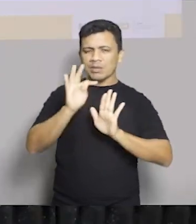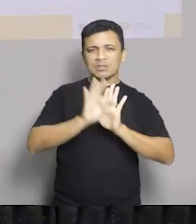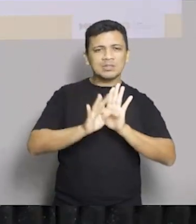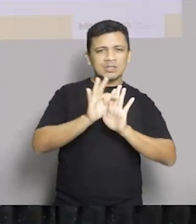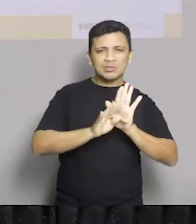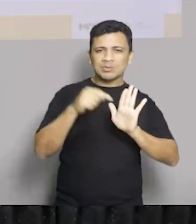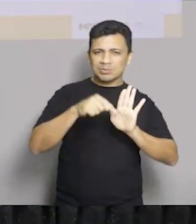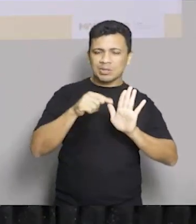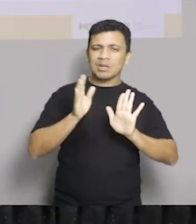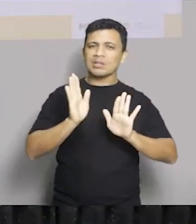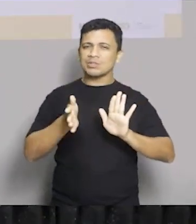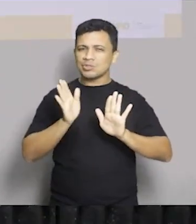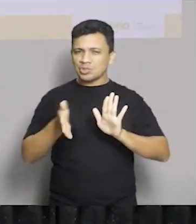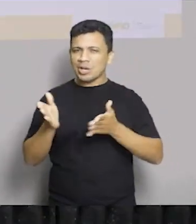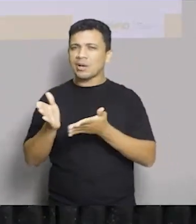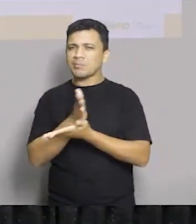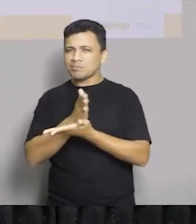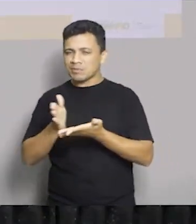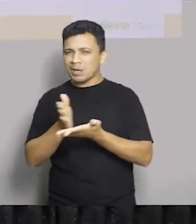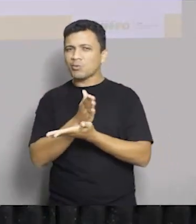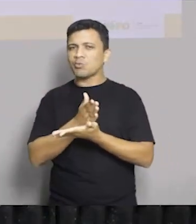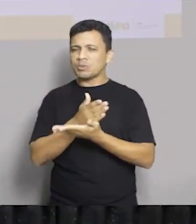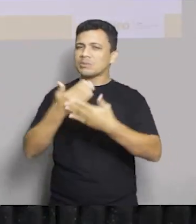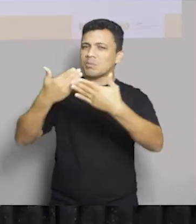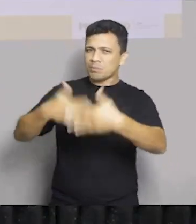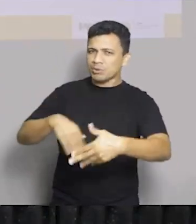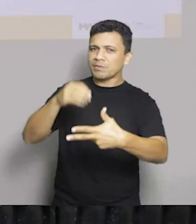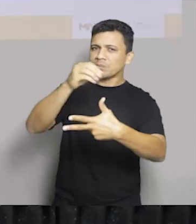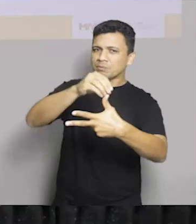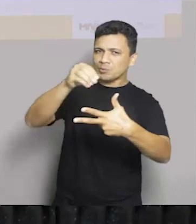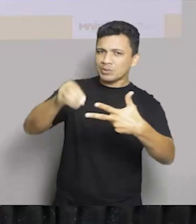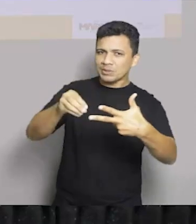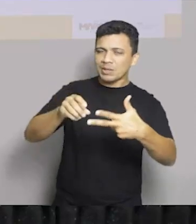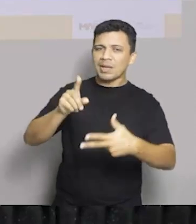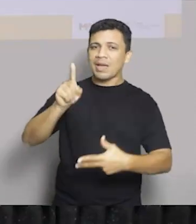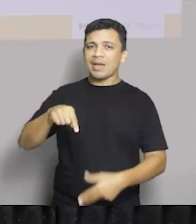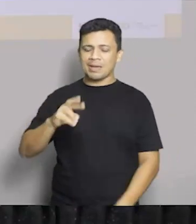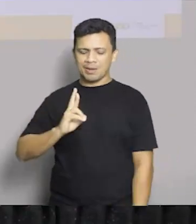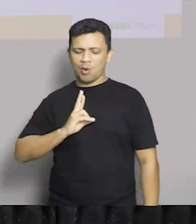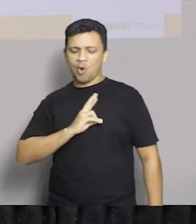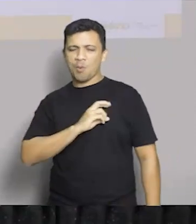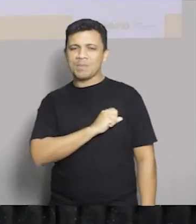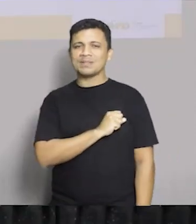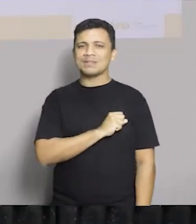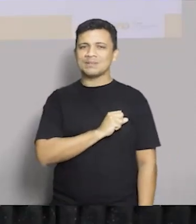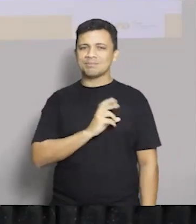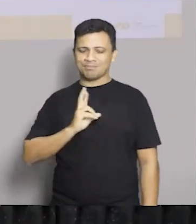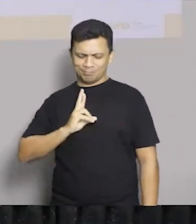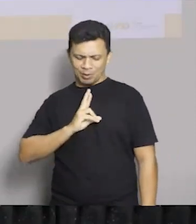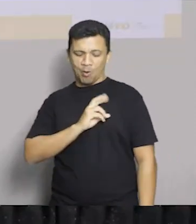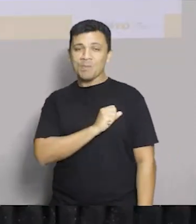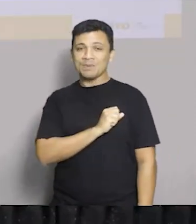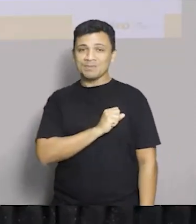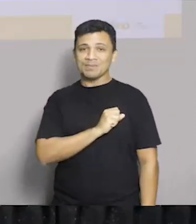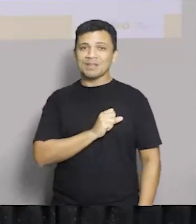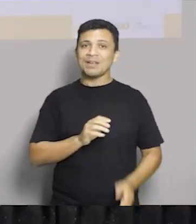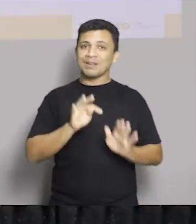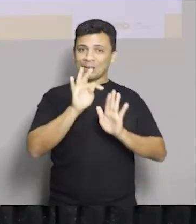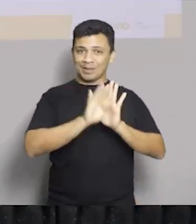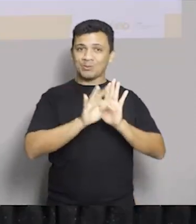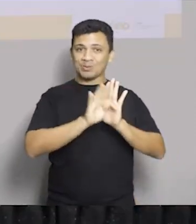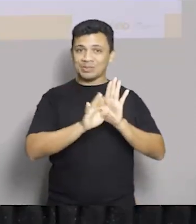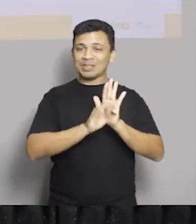foi citado também algumas vezes na prova do Enem que é o romance tá o romance ele é um texto